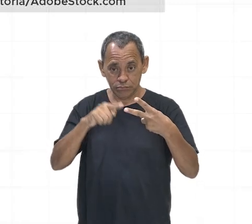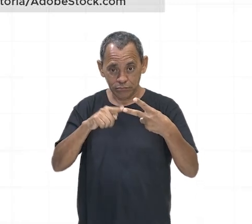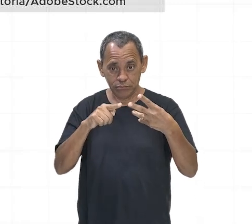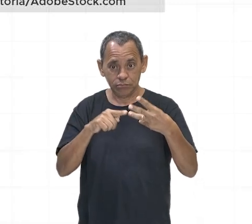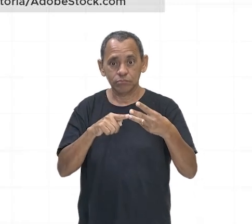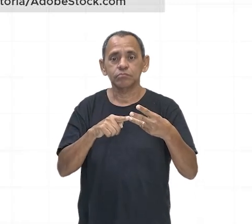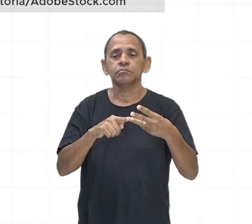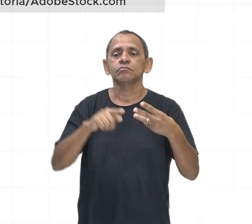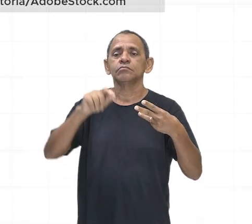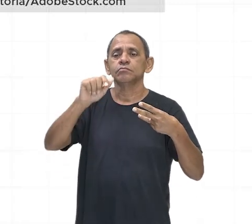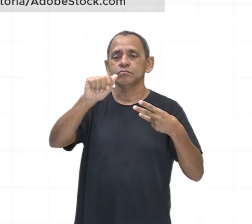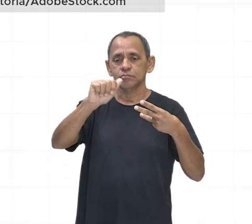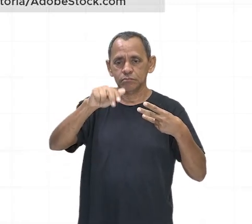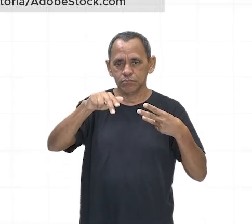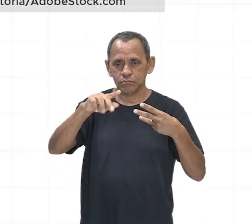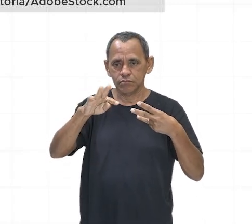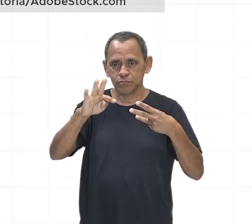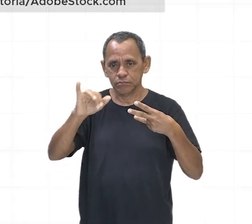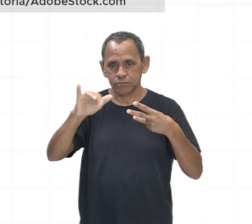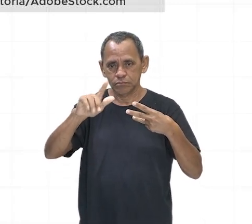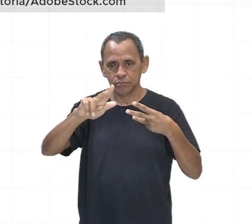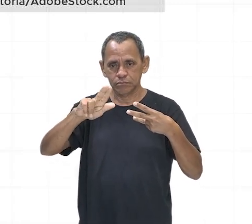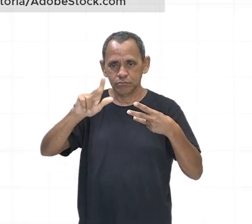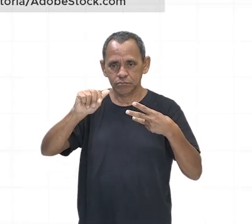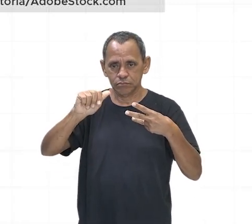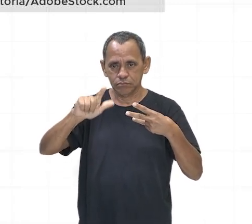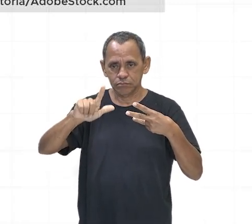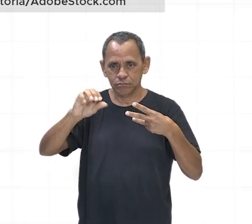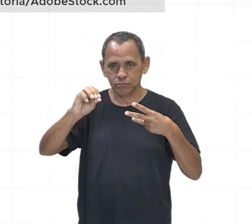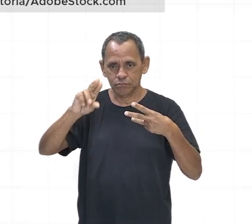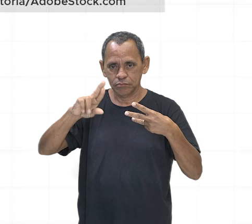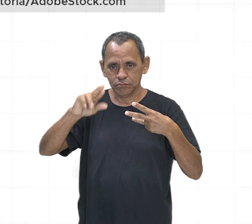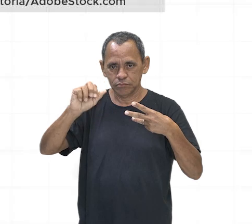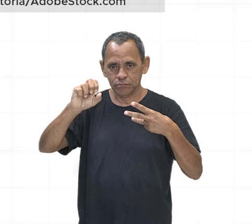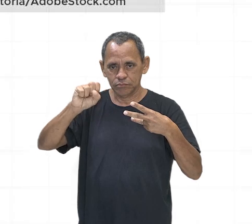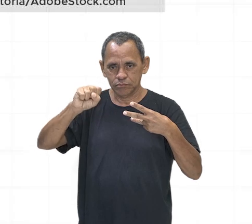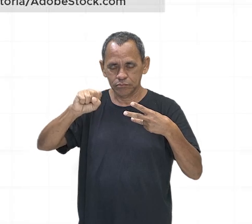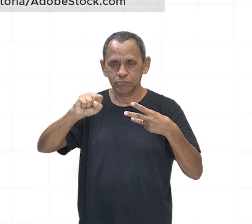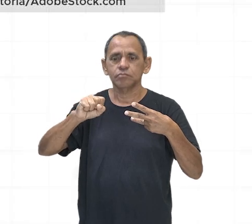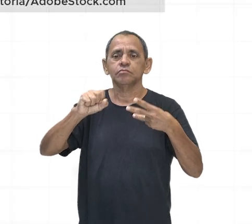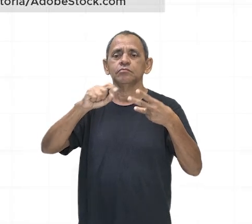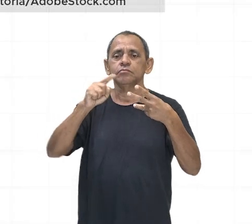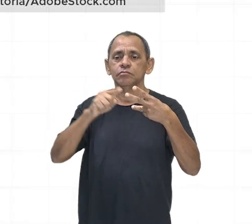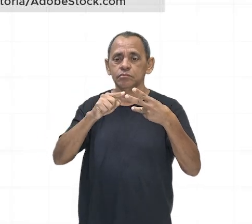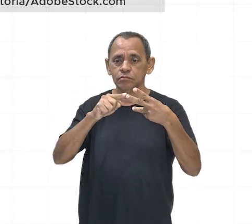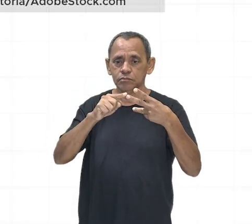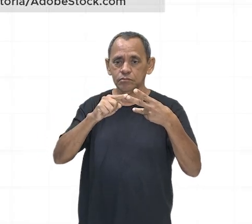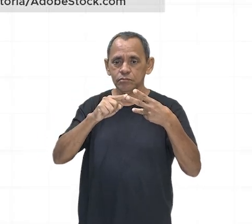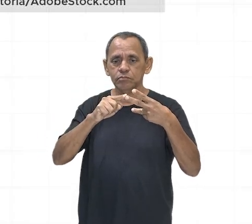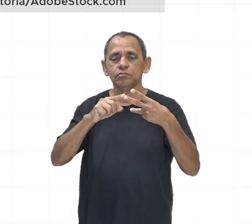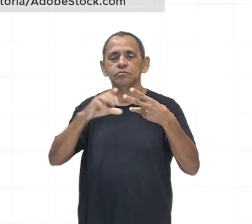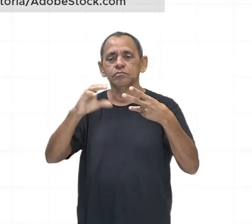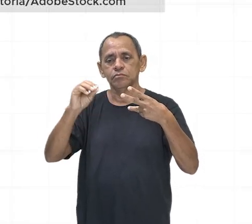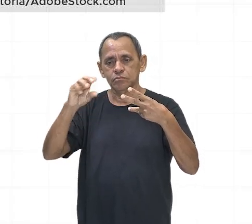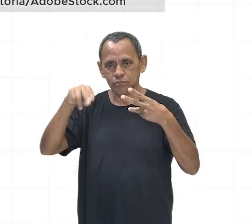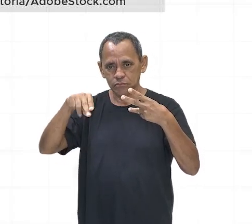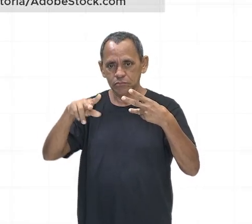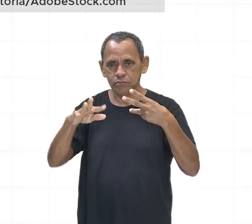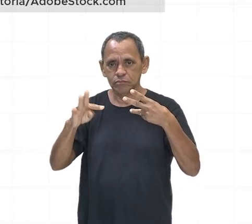negativos. Há uma série de valores sociais que, geralmente, são